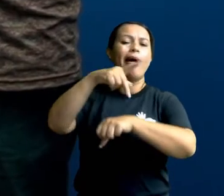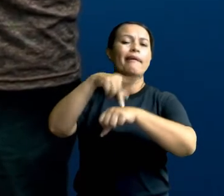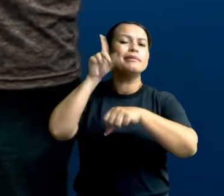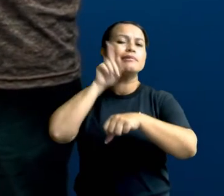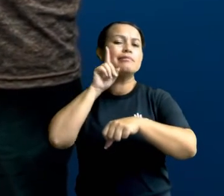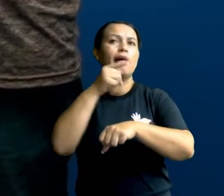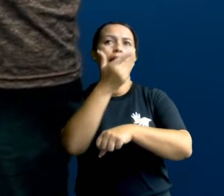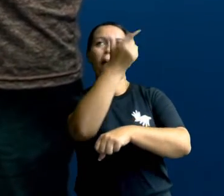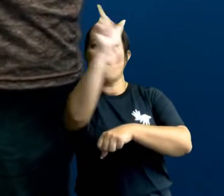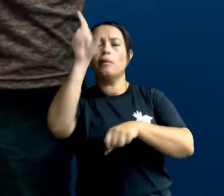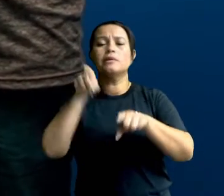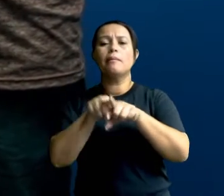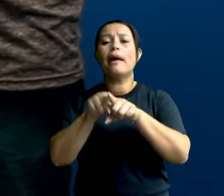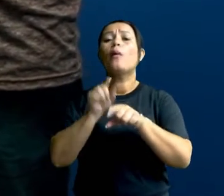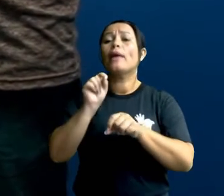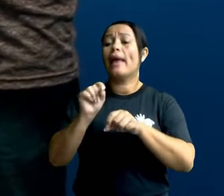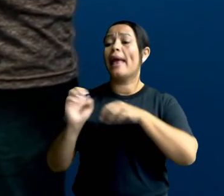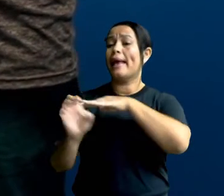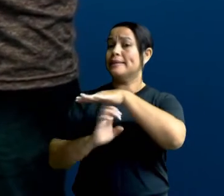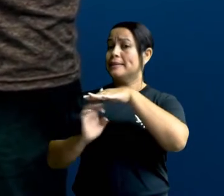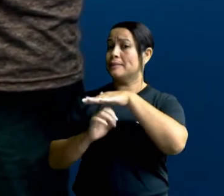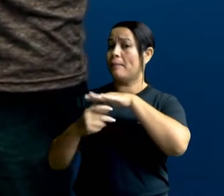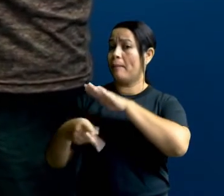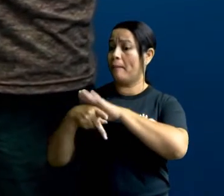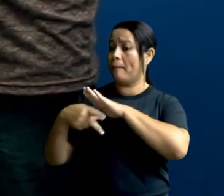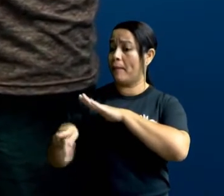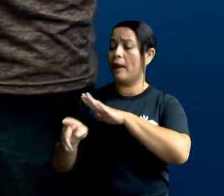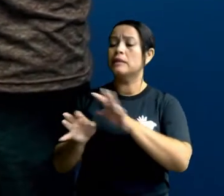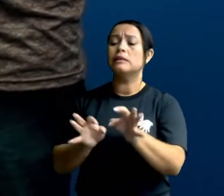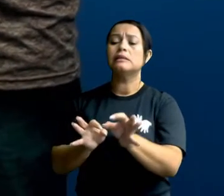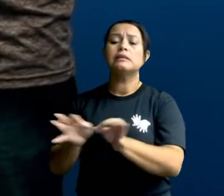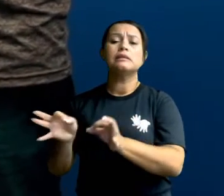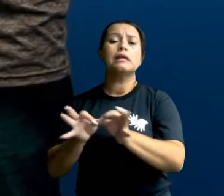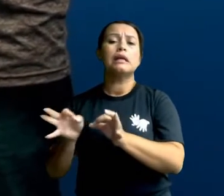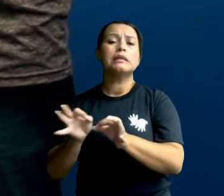são essas empresas que gerenciam